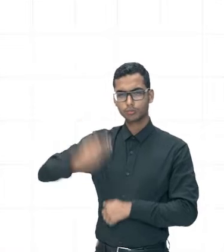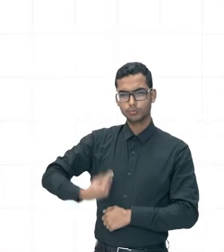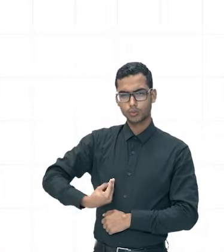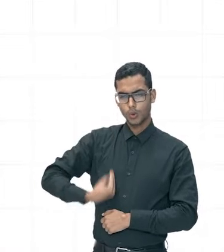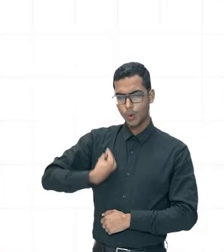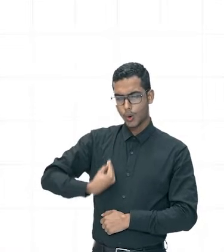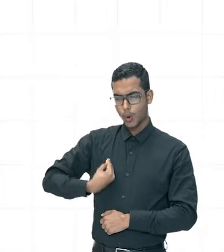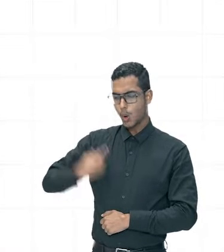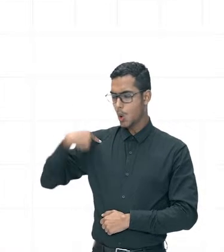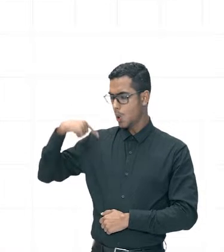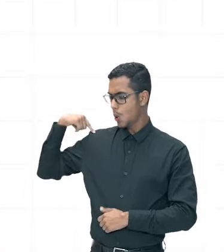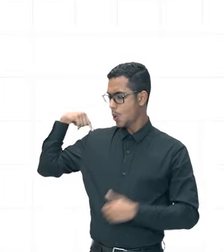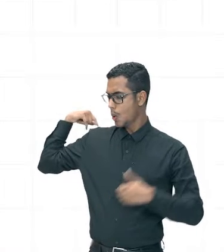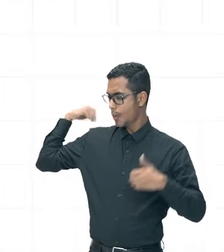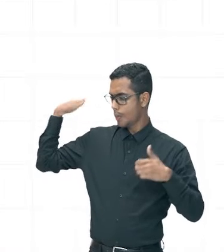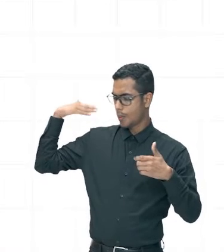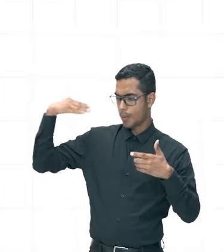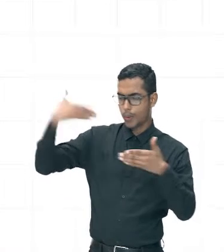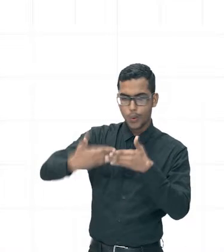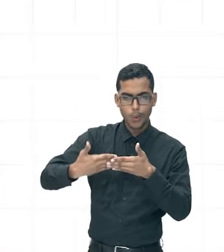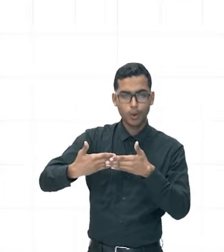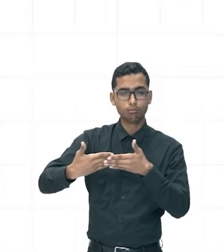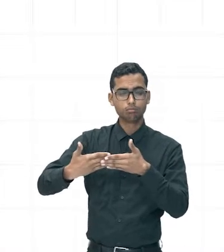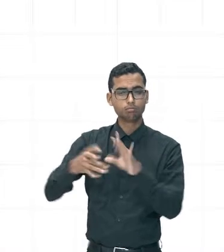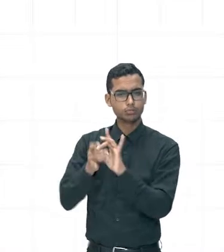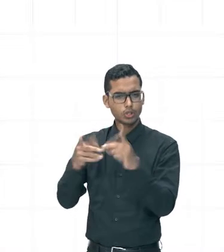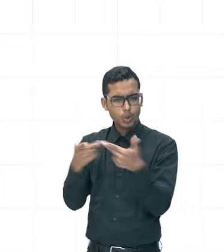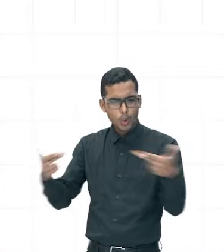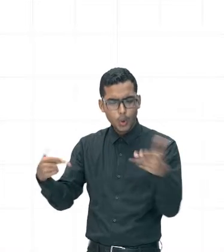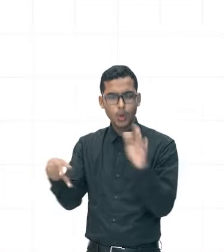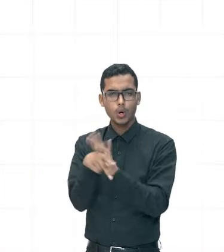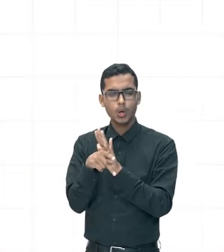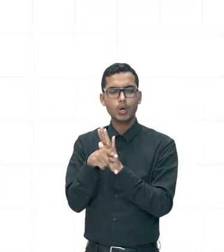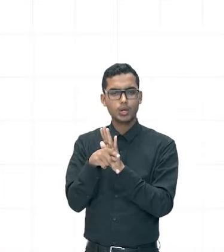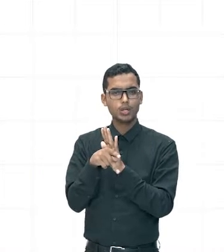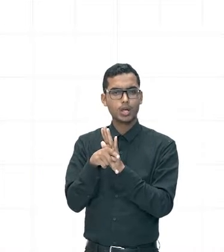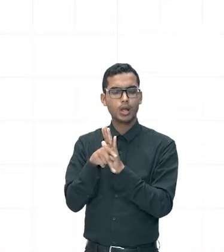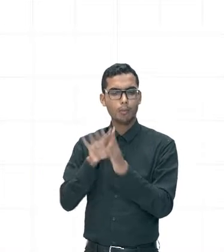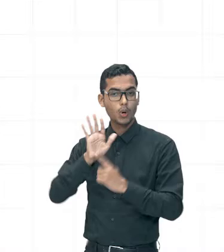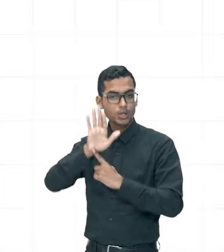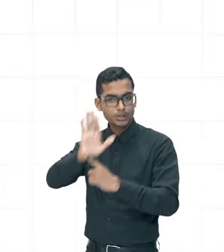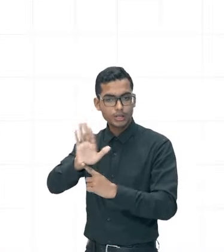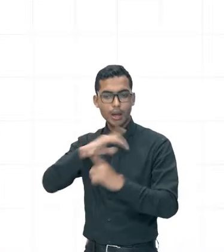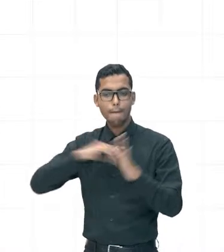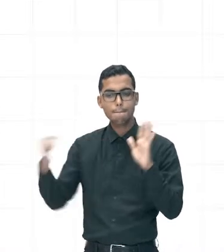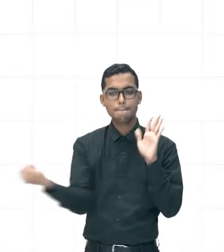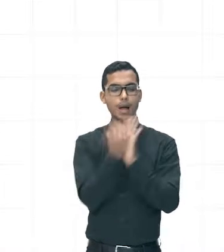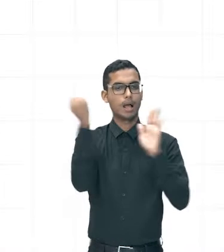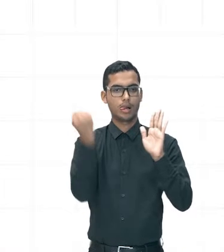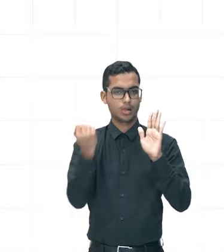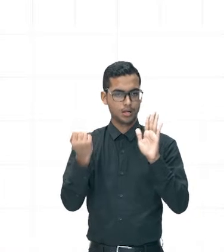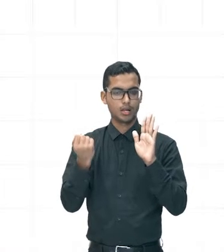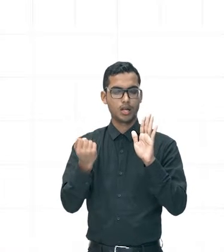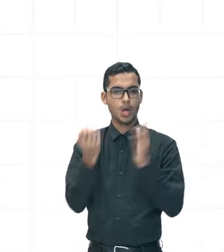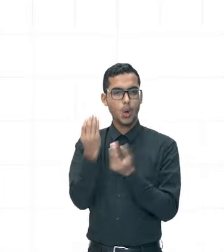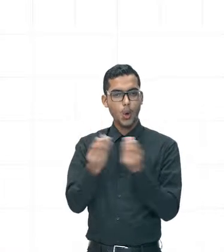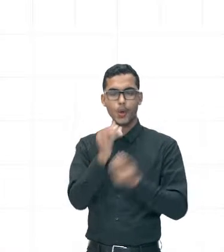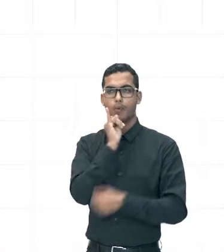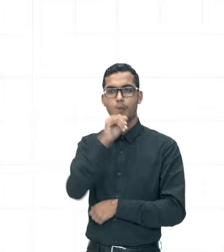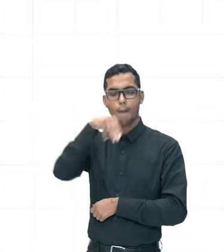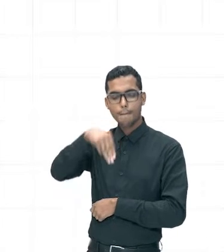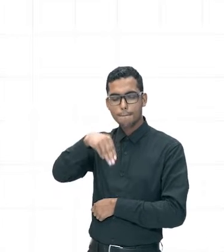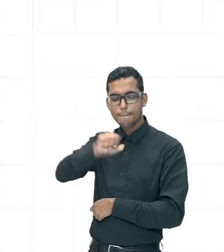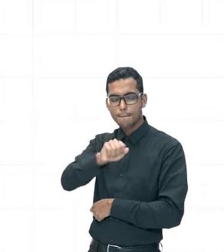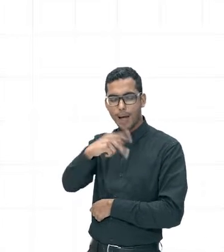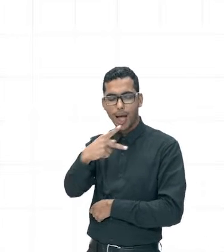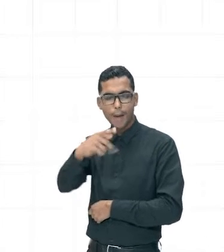vidas, deixam pistas do que fizeram e pensaram. É como se deixasse um mapa ali secreto